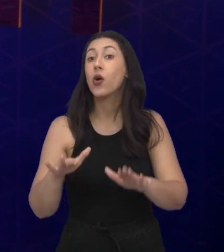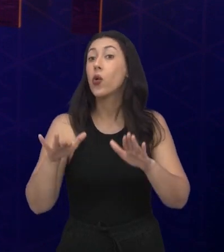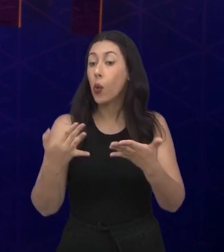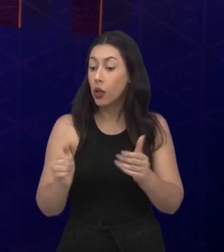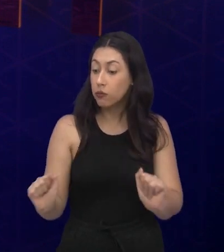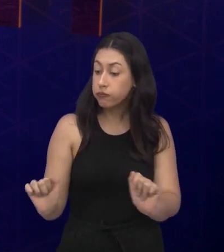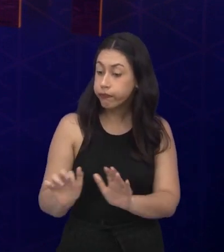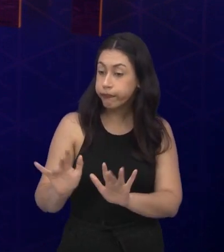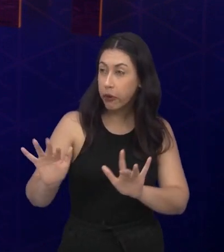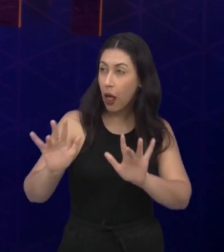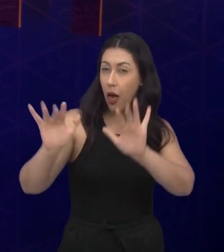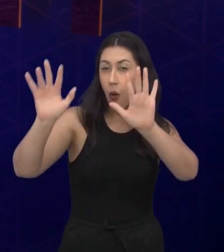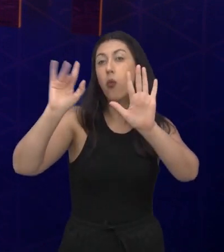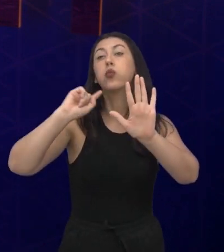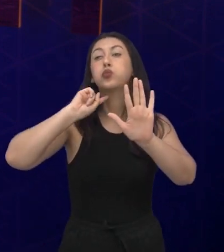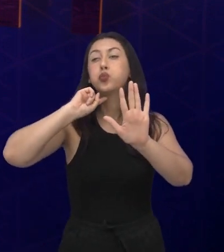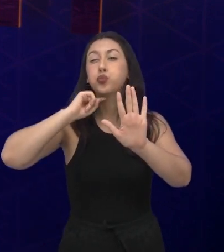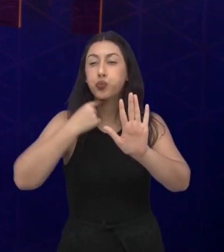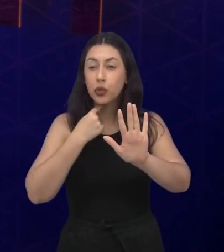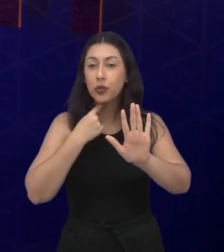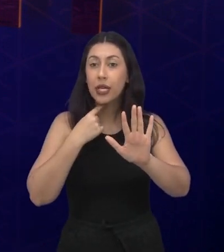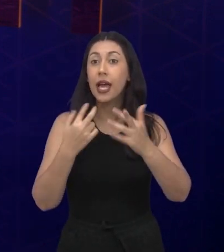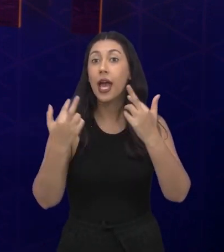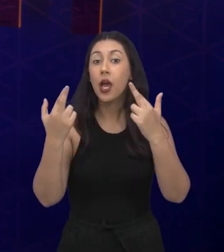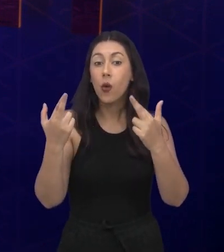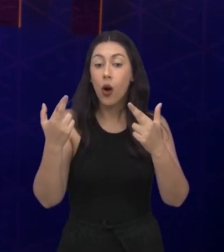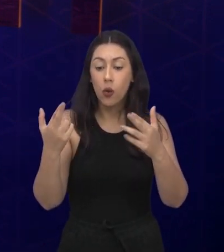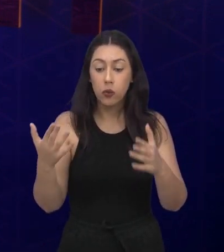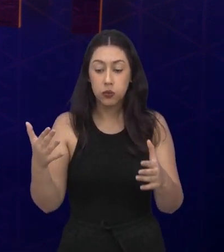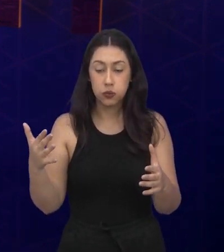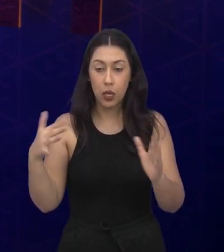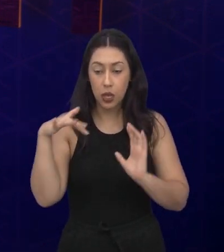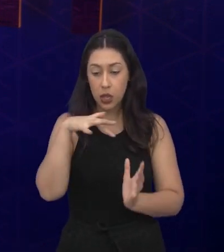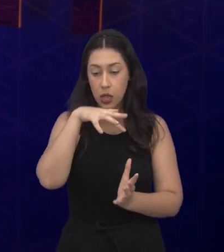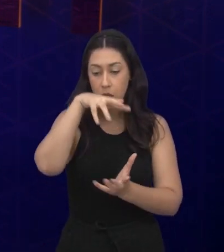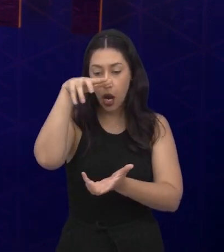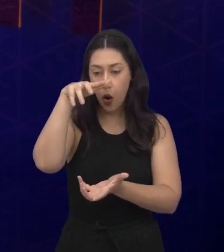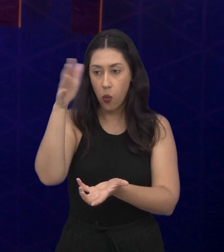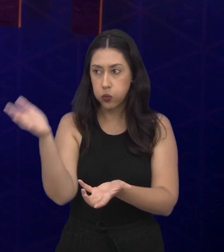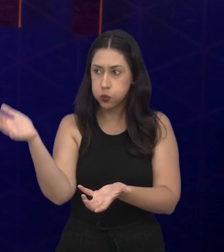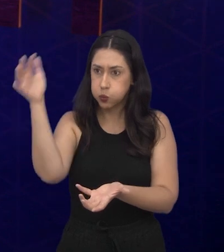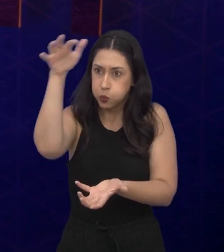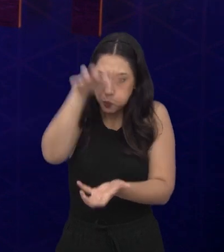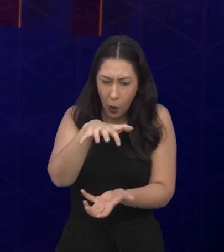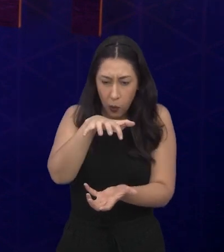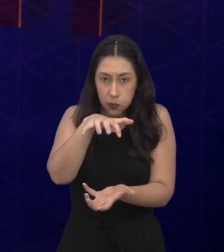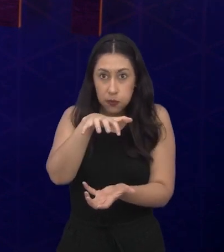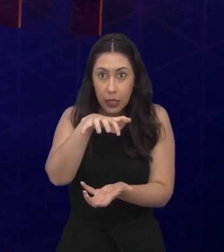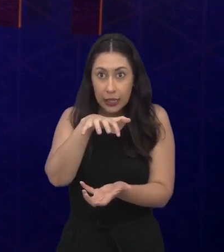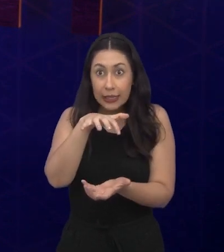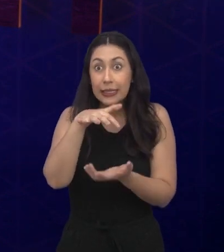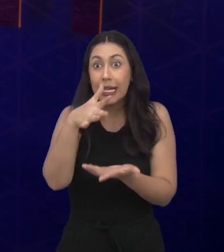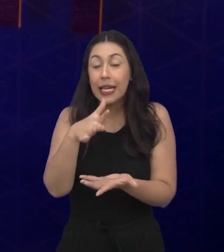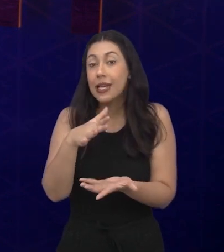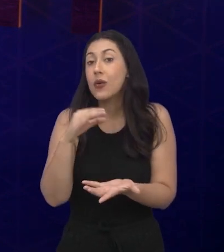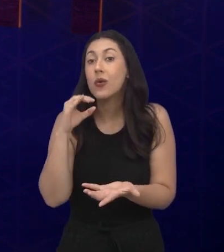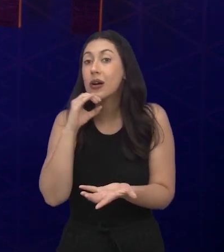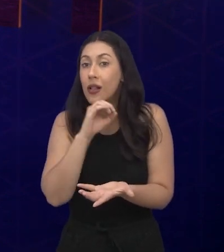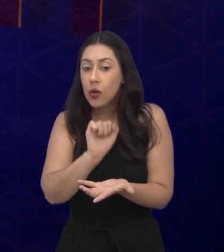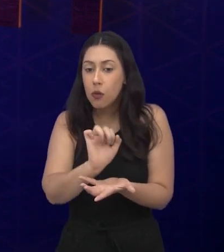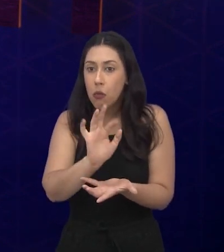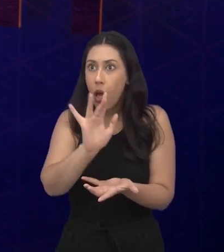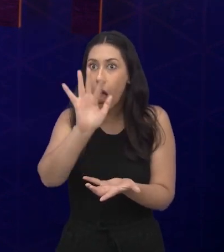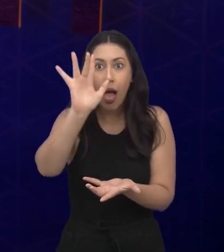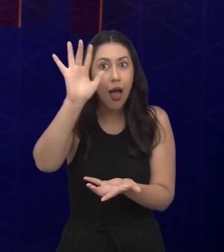Quando a gente emite gases de efeito estufa, a gente tampa a panela de pressão da Terra, e aí a Terra não dissipa